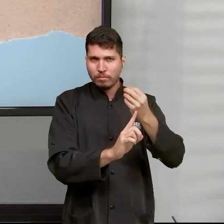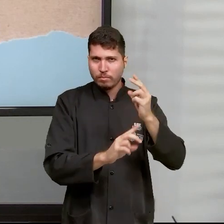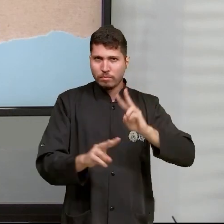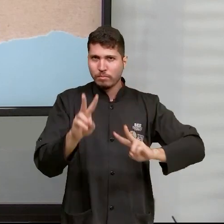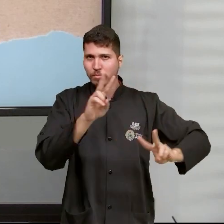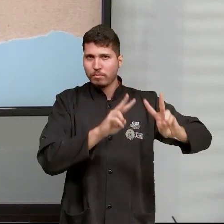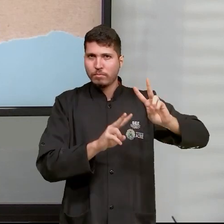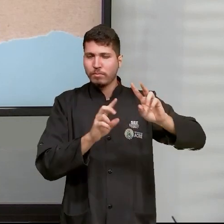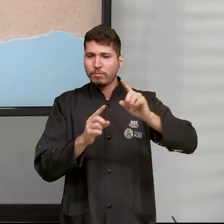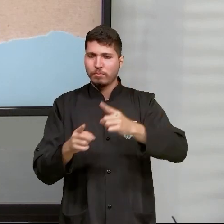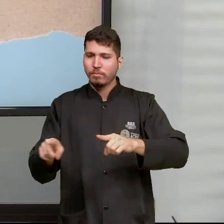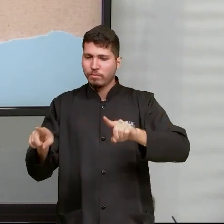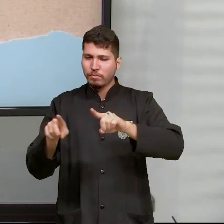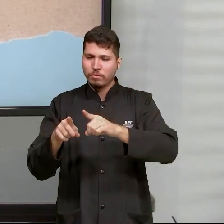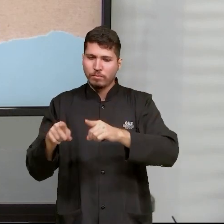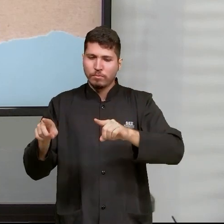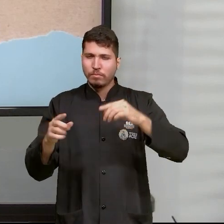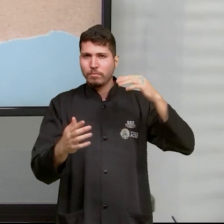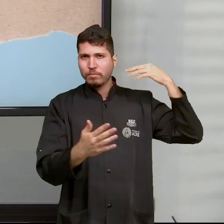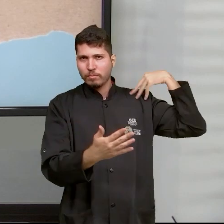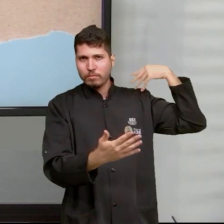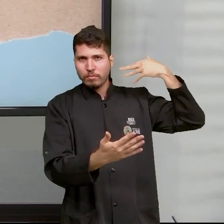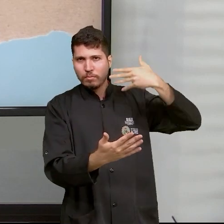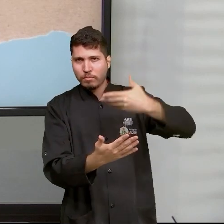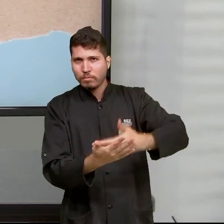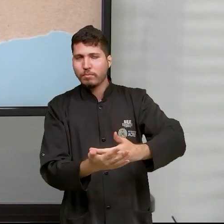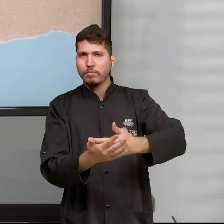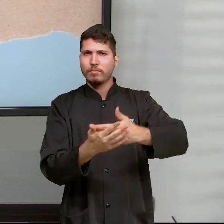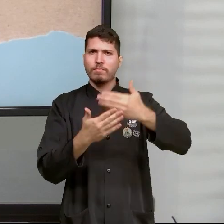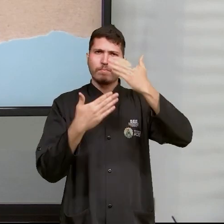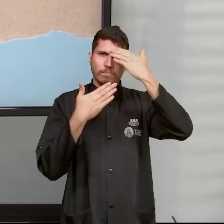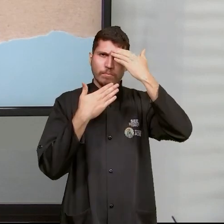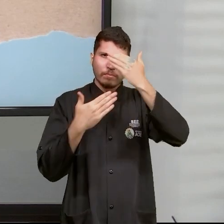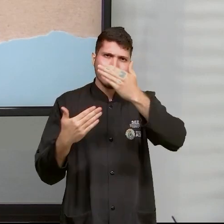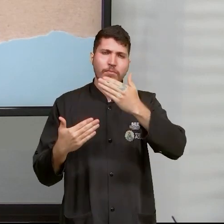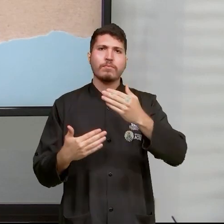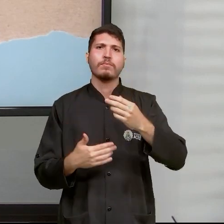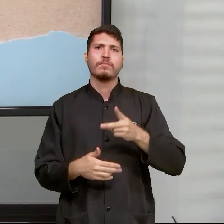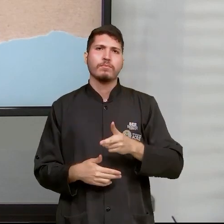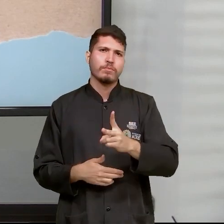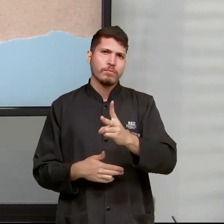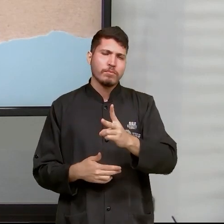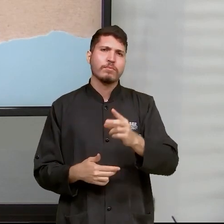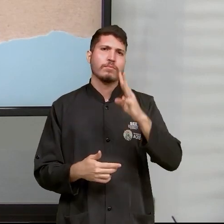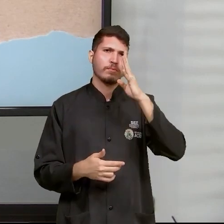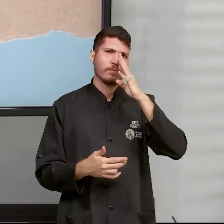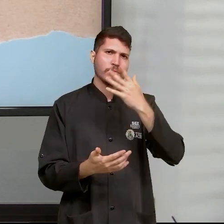na música ao longo do tempo. Muito obrigada, continue assistindo a gente.